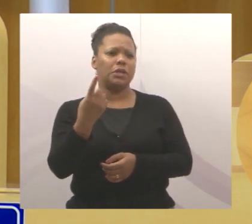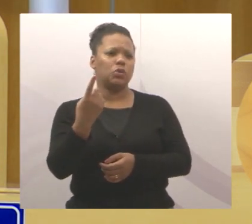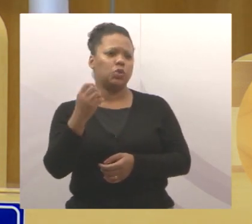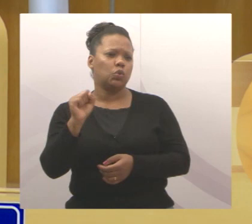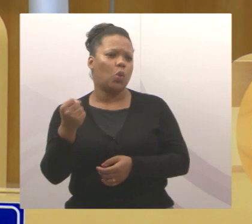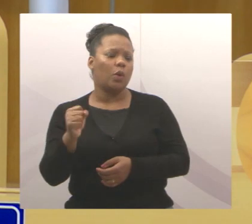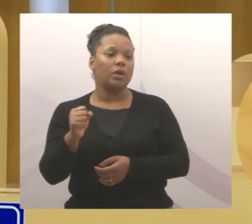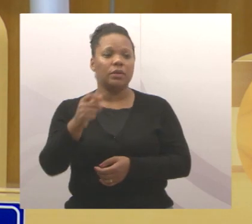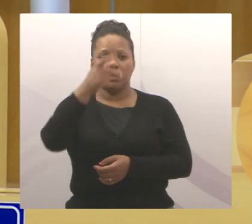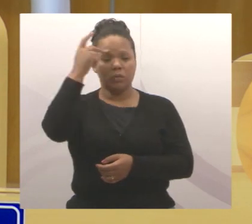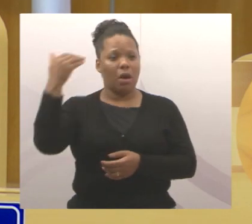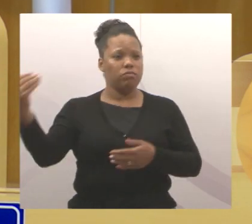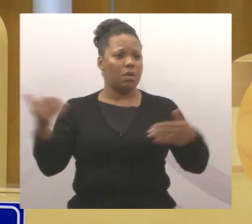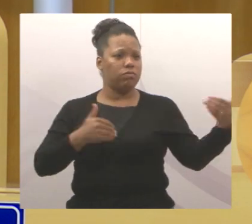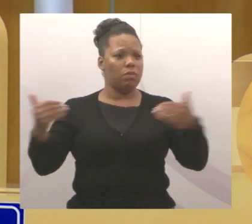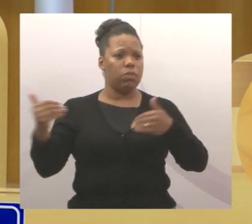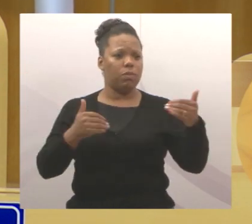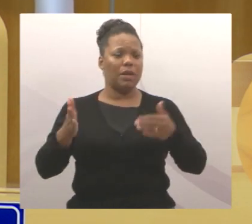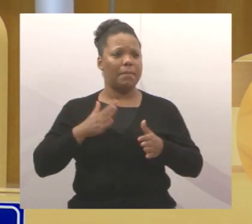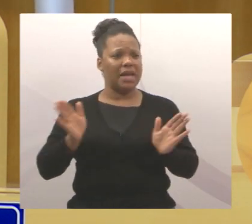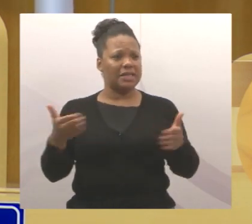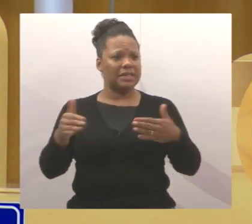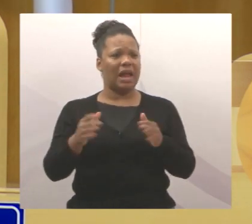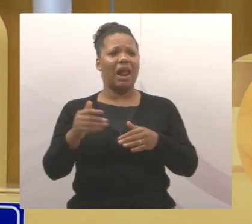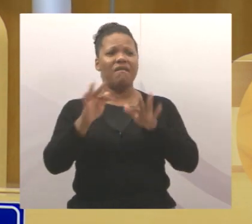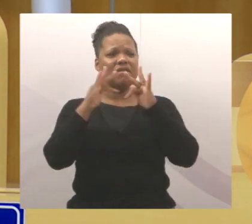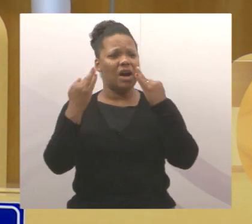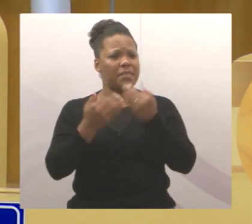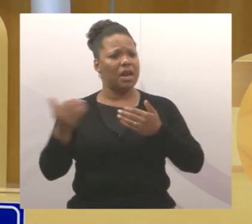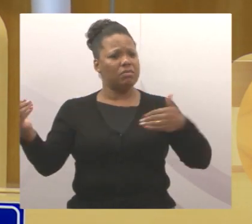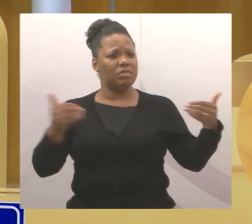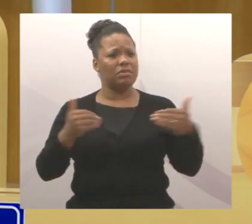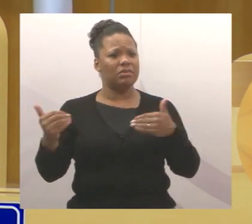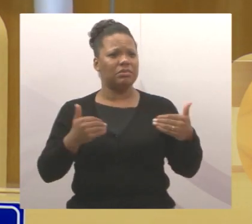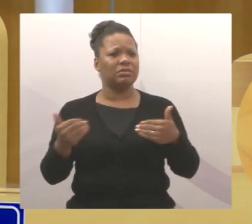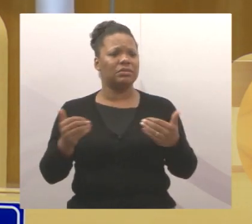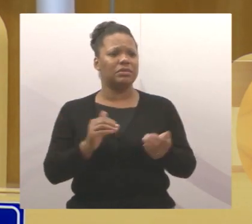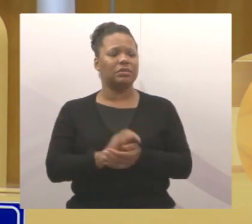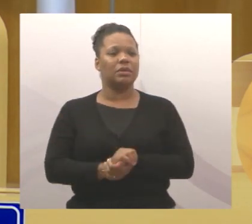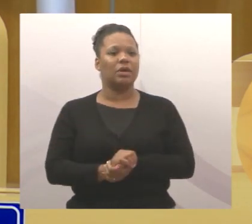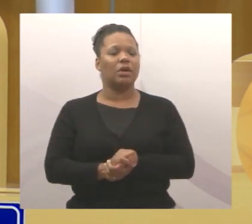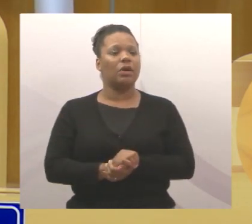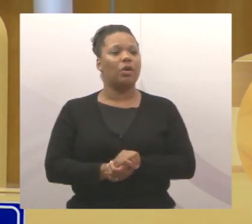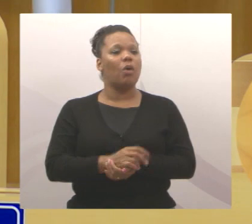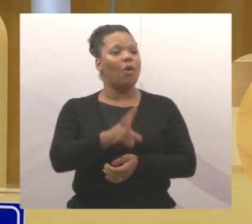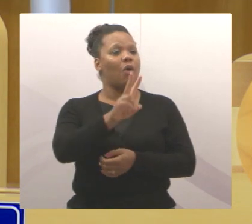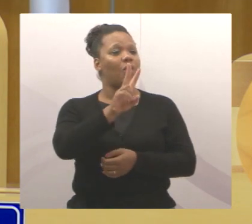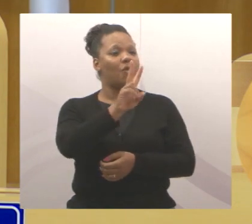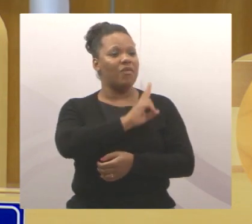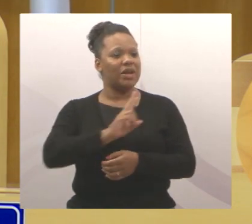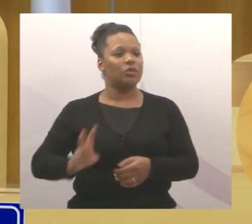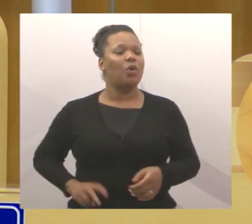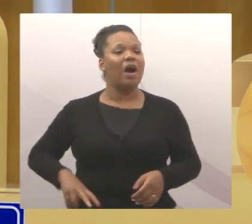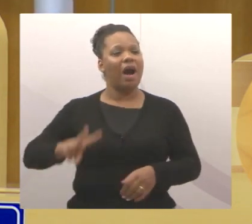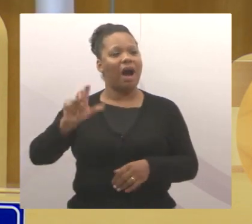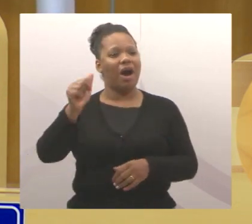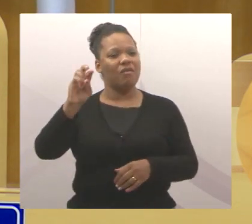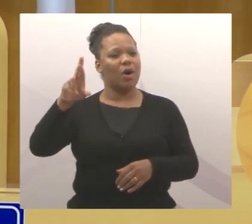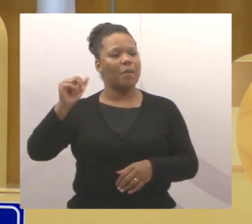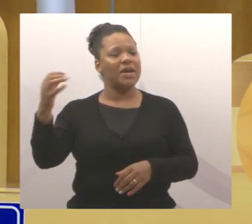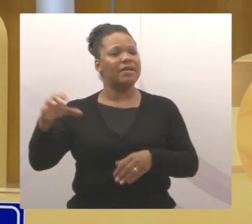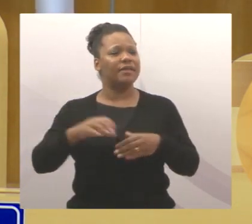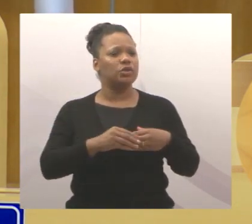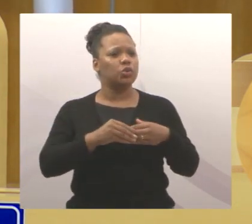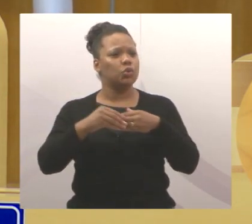meu gabinete desses 2 bairros, muitas famílias, algumas trazidas pelo vereador Valmir, que contavam sua